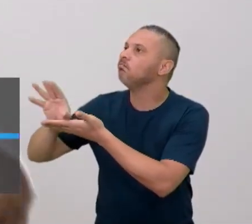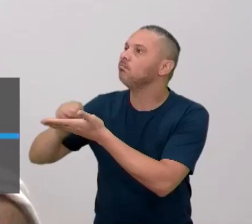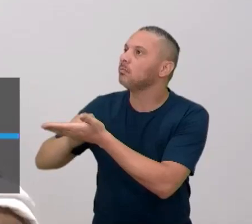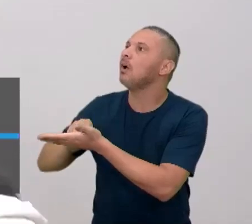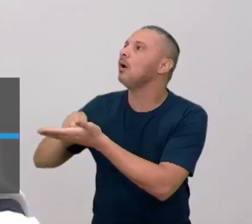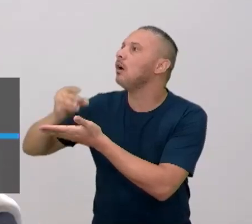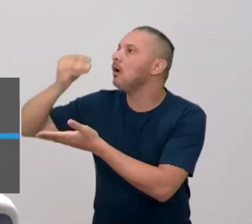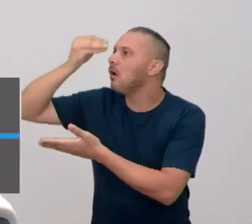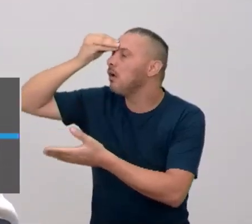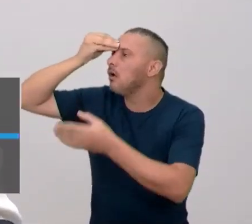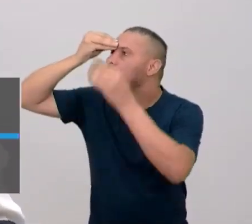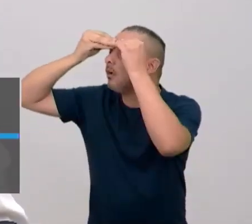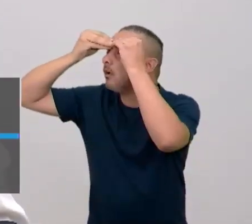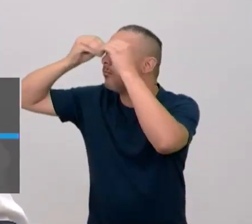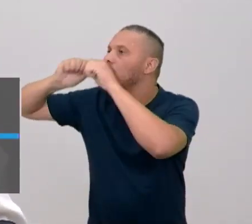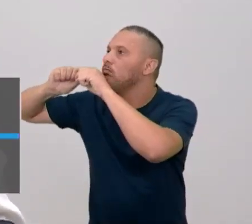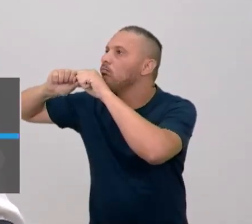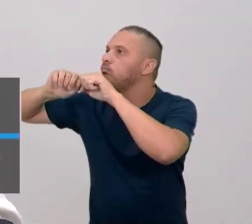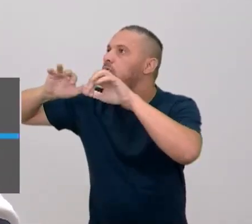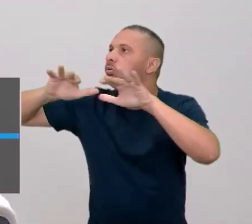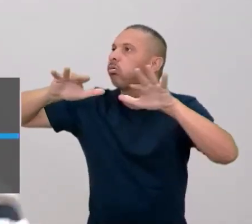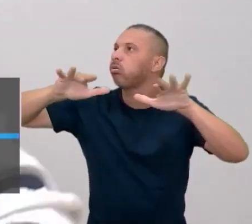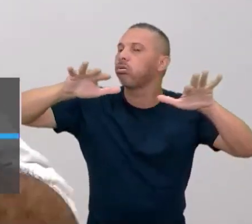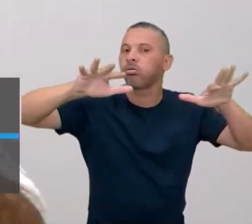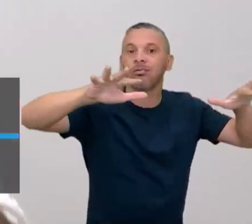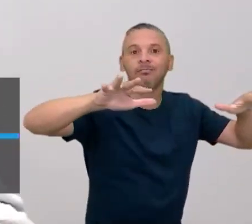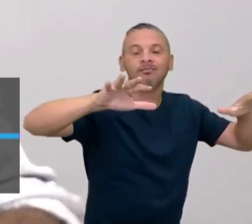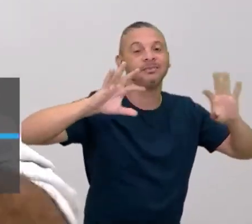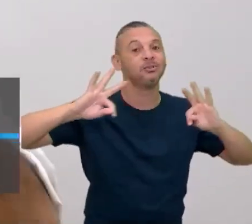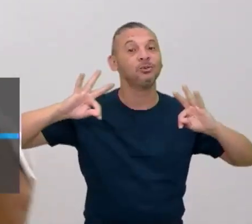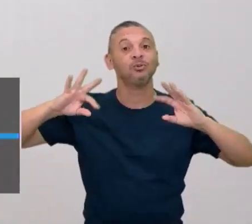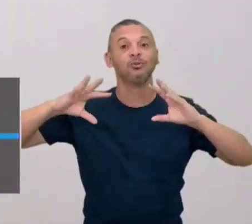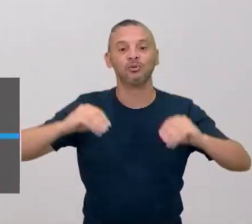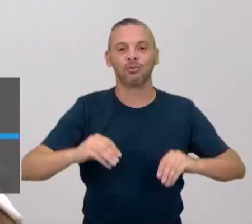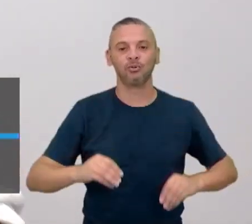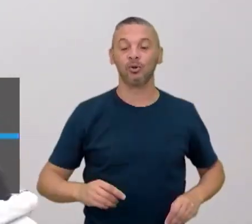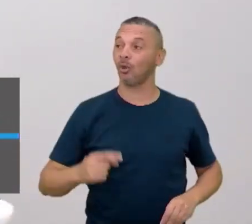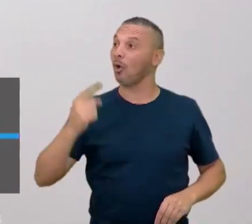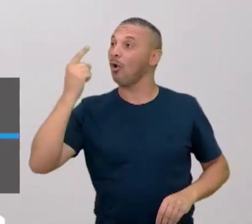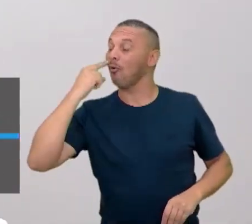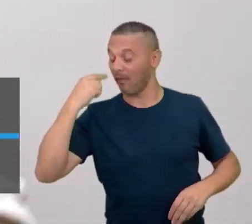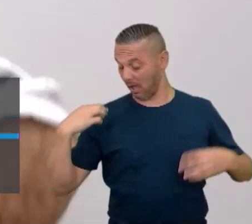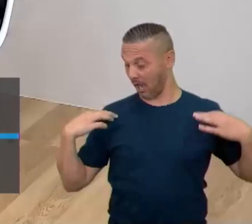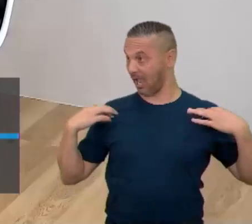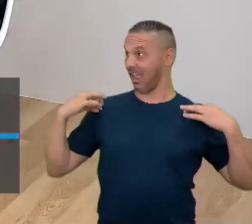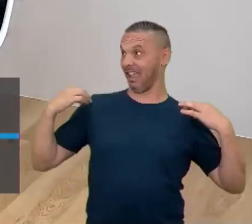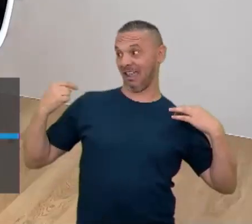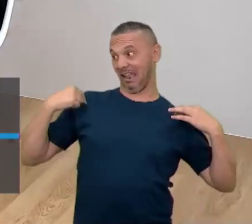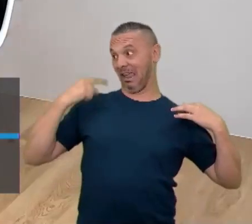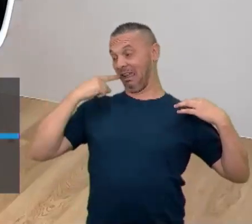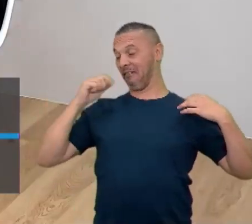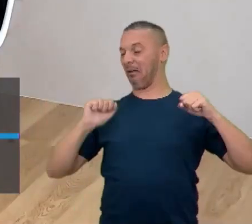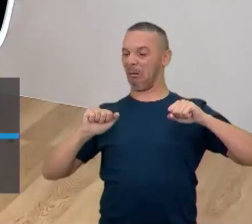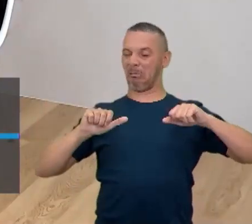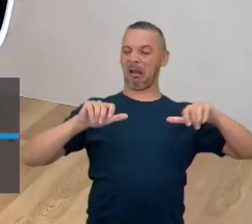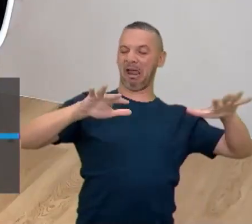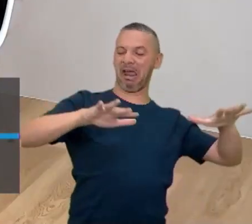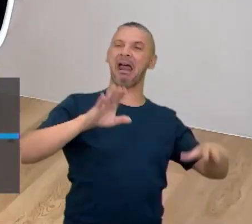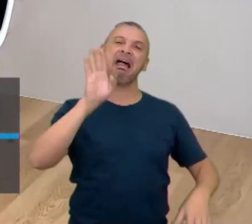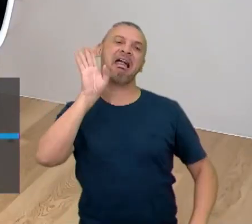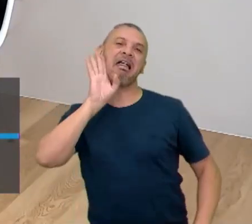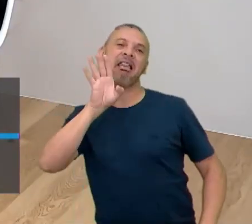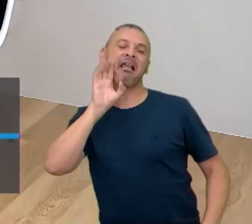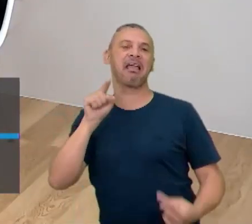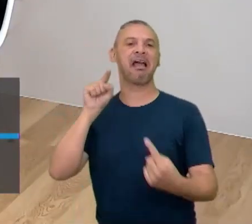compartilhar isso com o seu núcleo tribal. Sim. Olha a camisa que eu tenho, é muito louca. E você